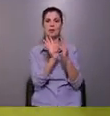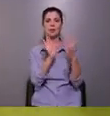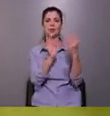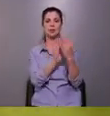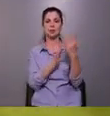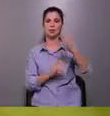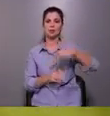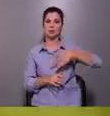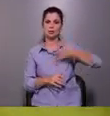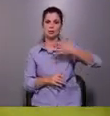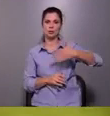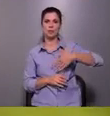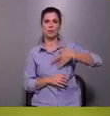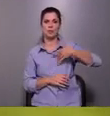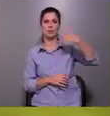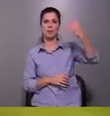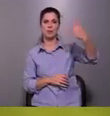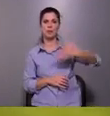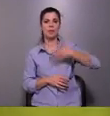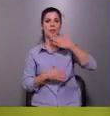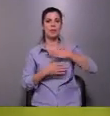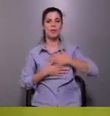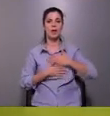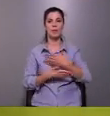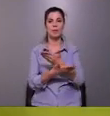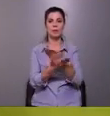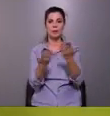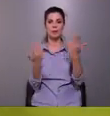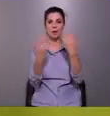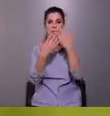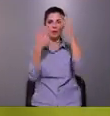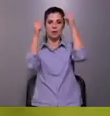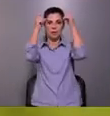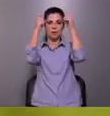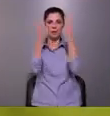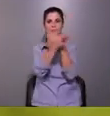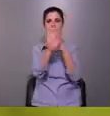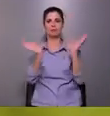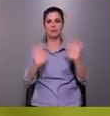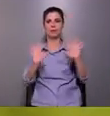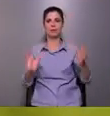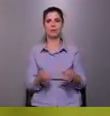a voi. Ó meu Jesus, perdoai-nos e livrai-nos do fogo do inferno.